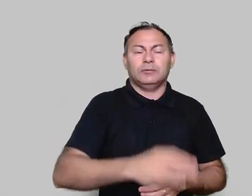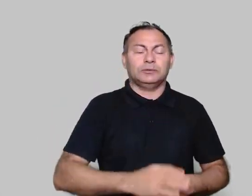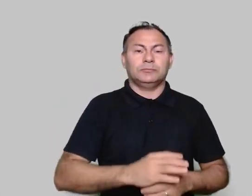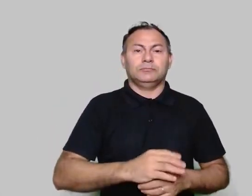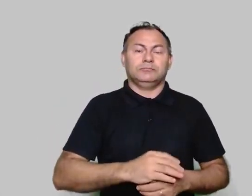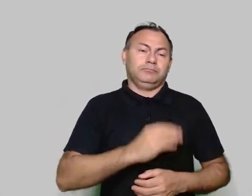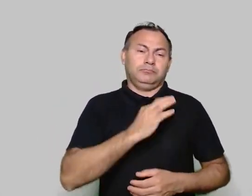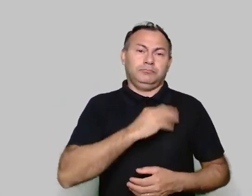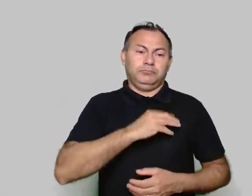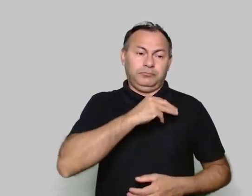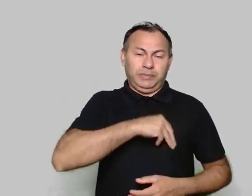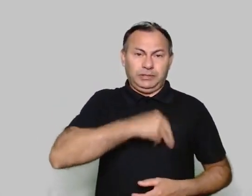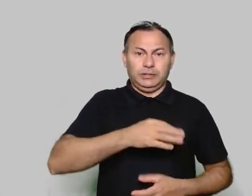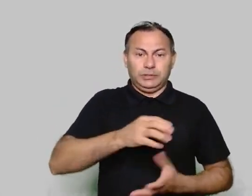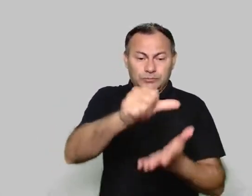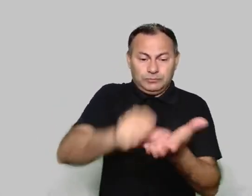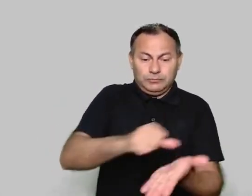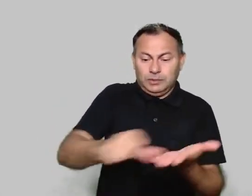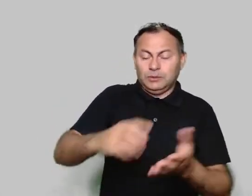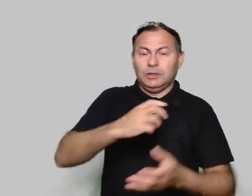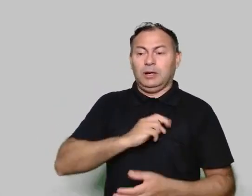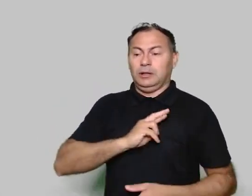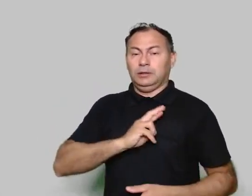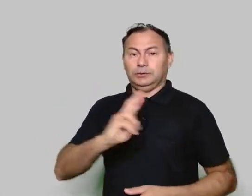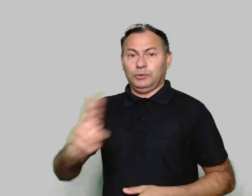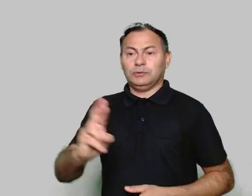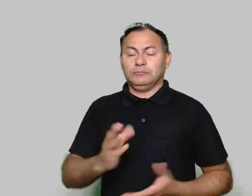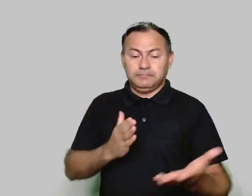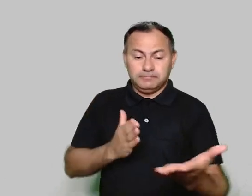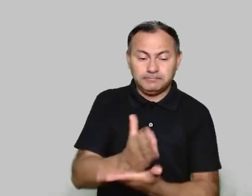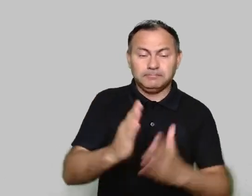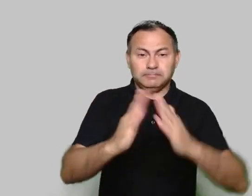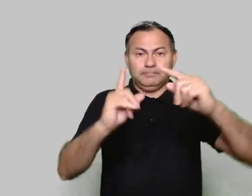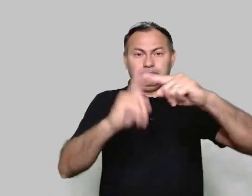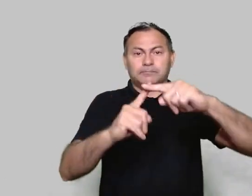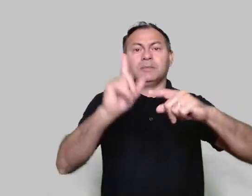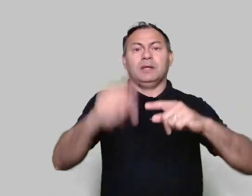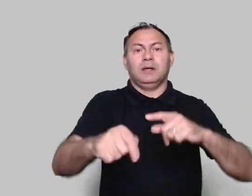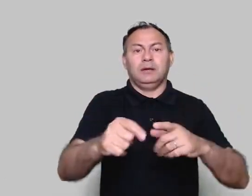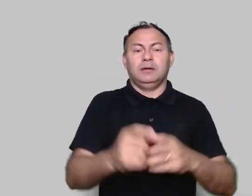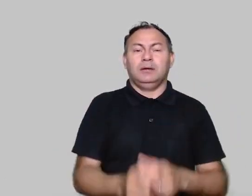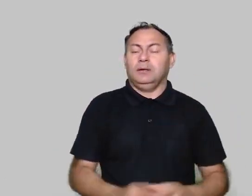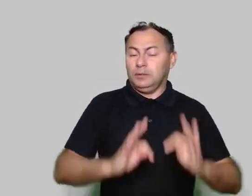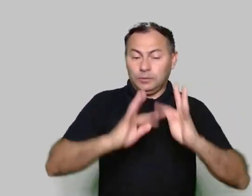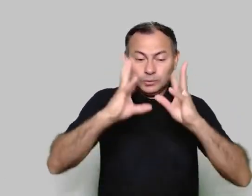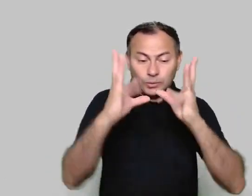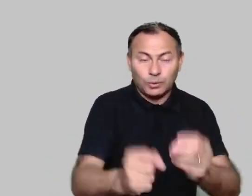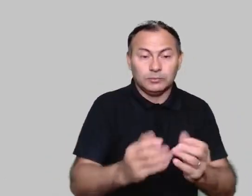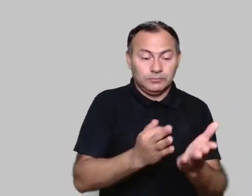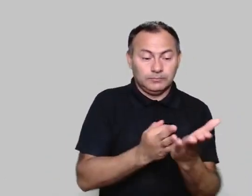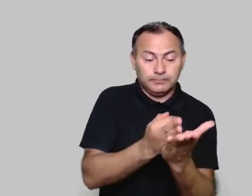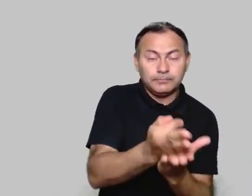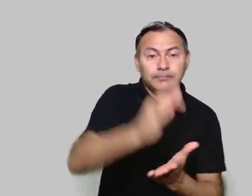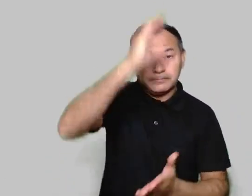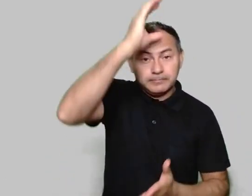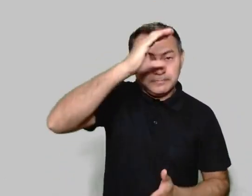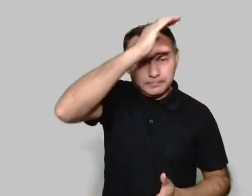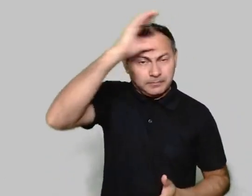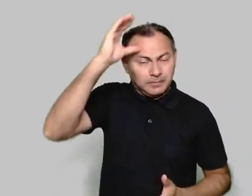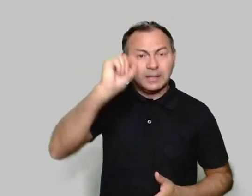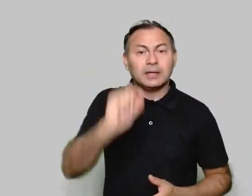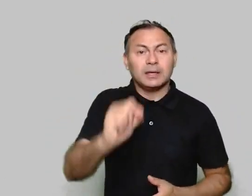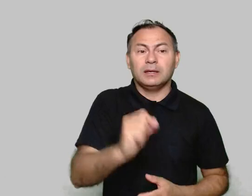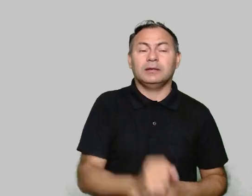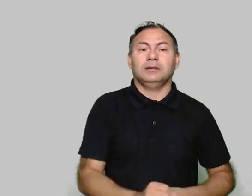ministros ordenados, e do estado religioso aprovado pela Igreja. Isto é, são todos os fiéis